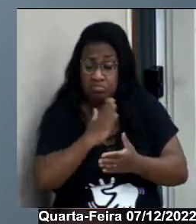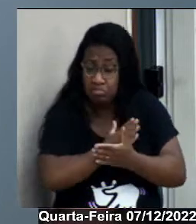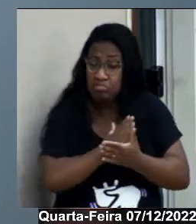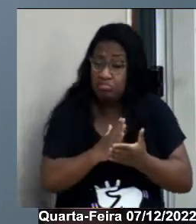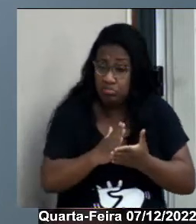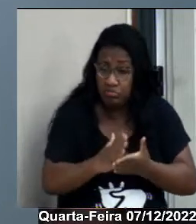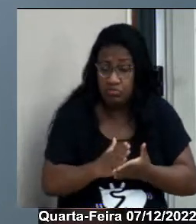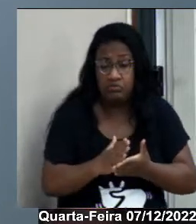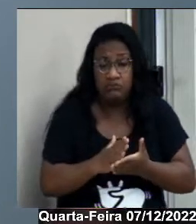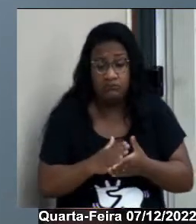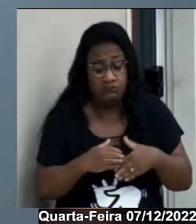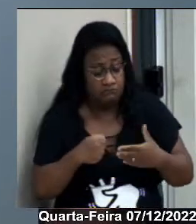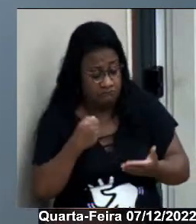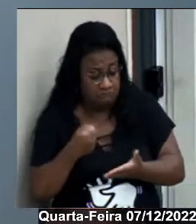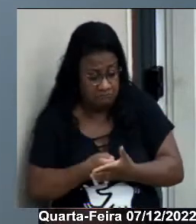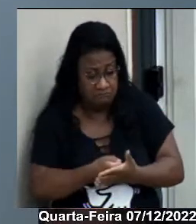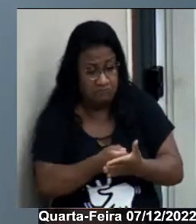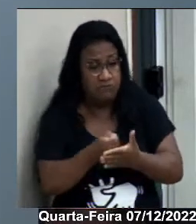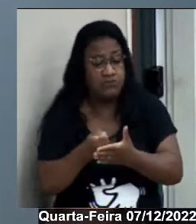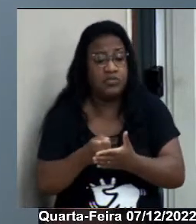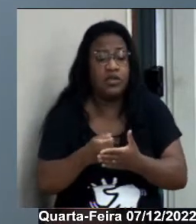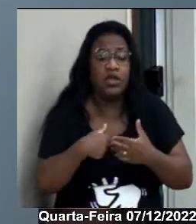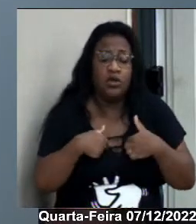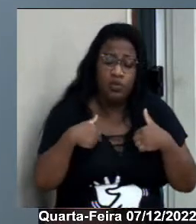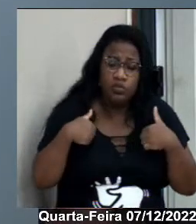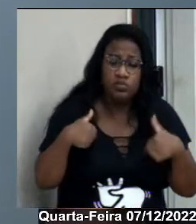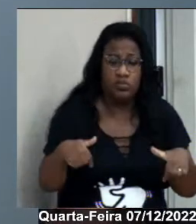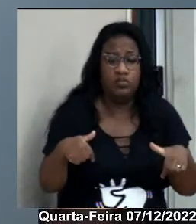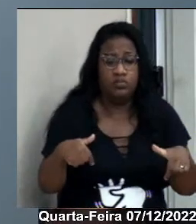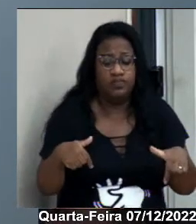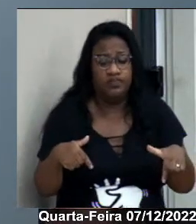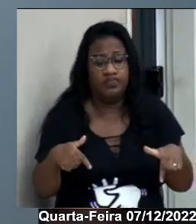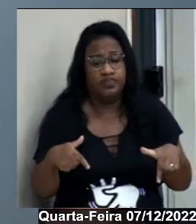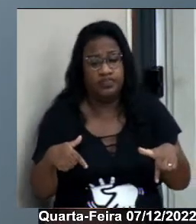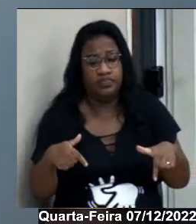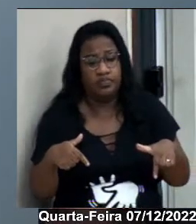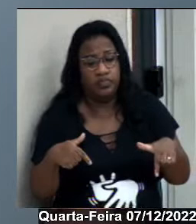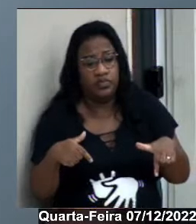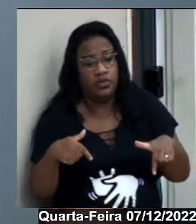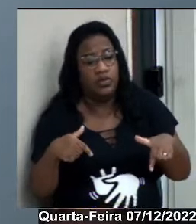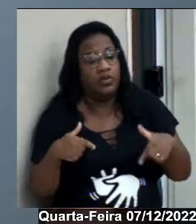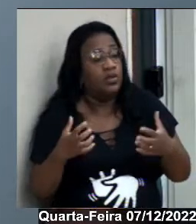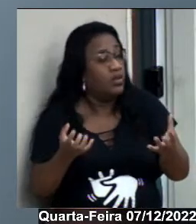que para manter não é fácil, e voluntários. E aí